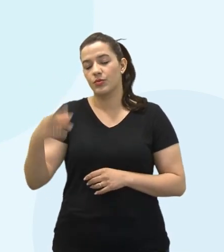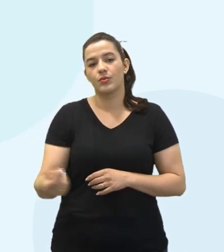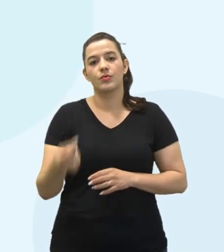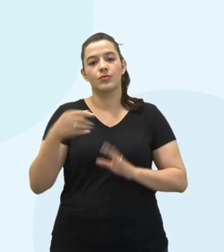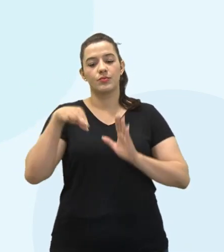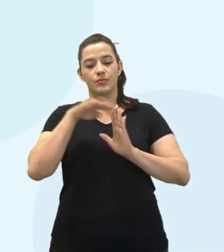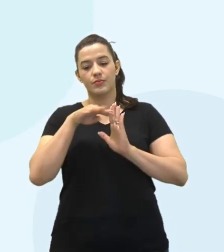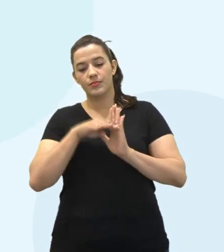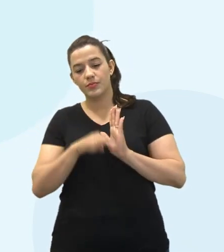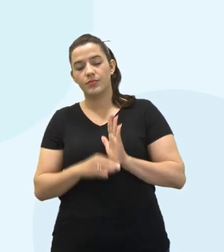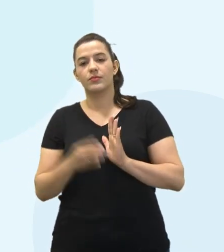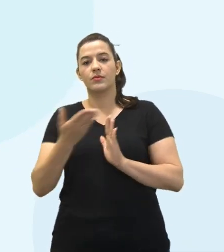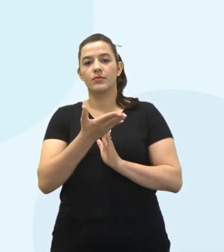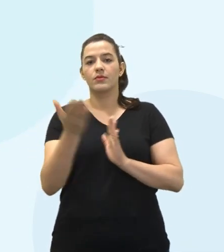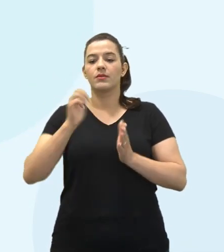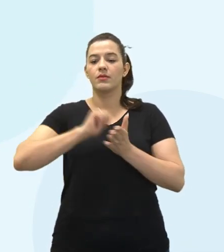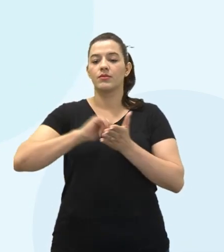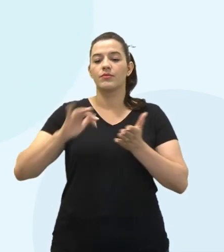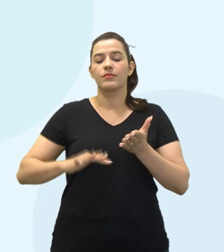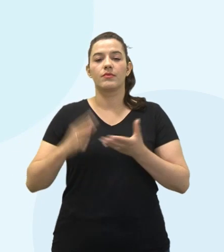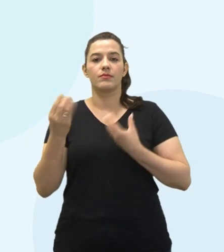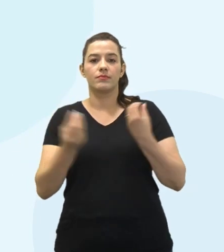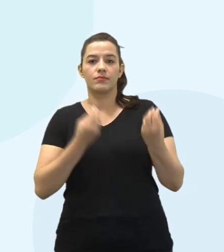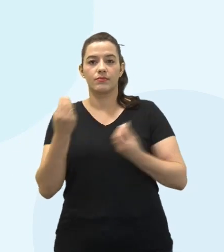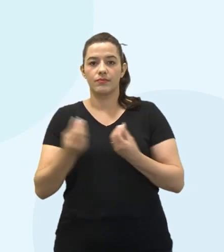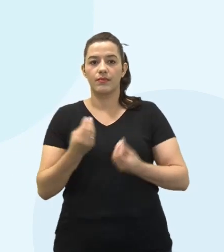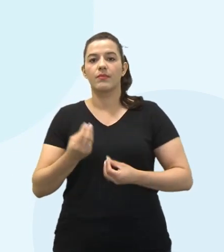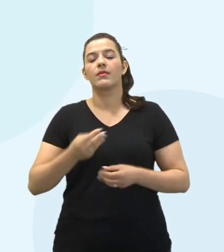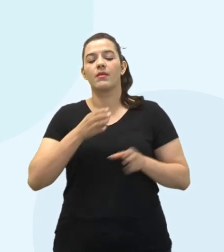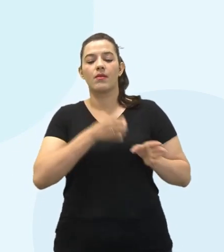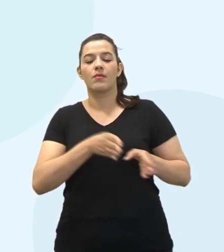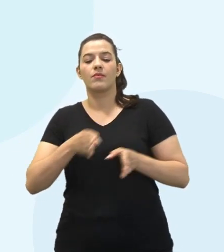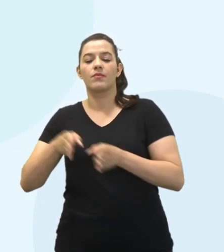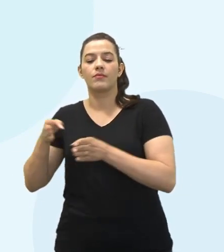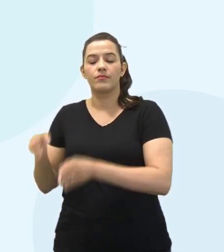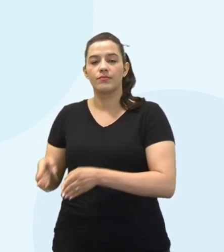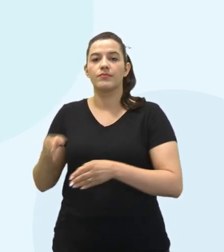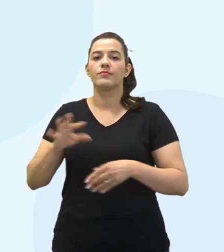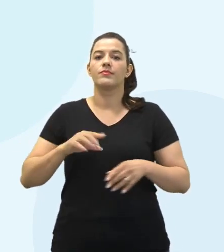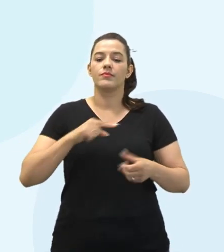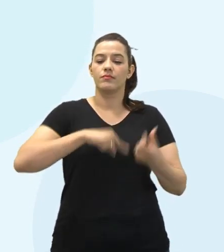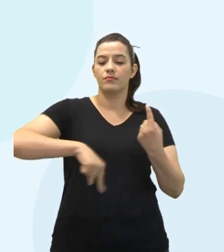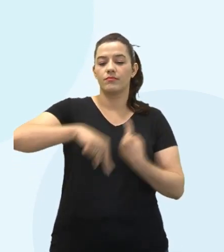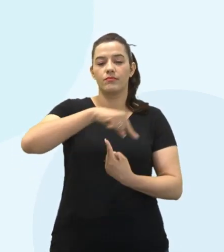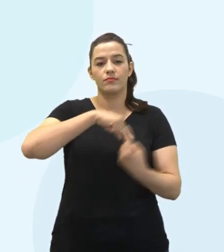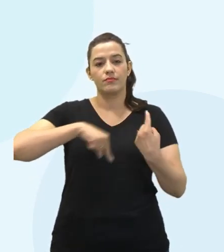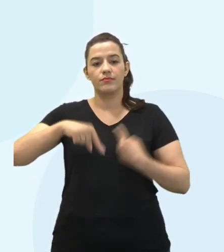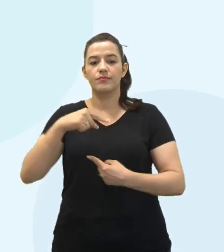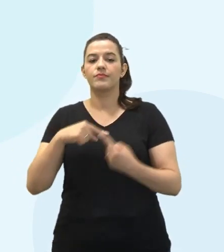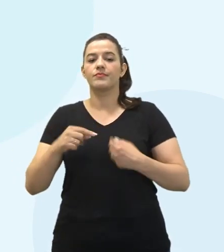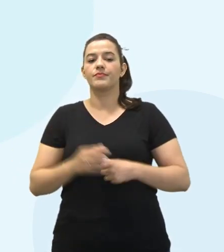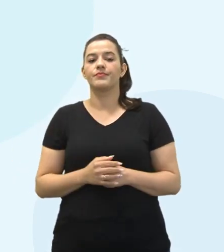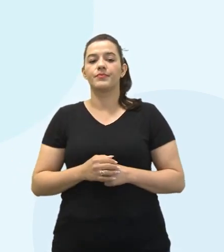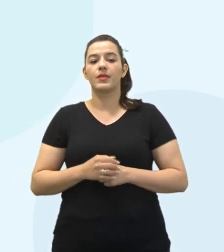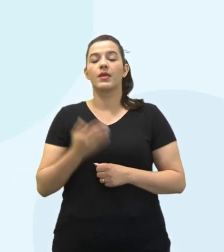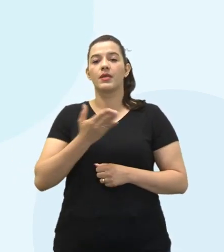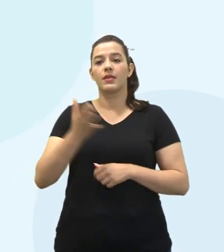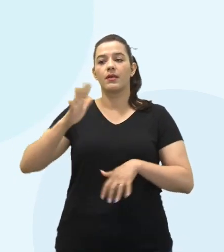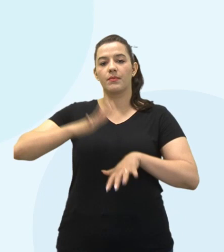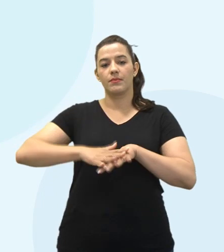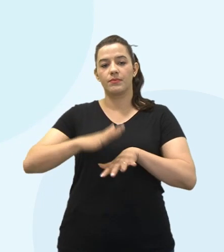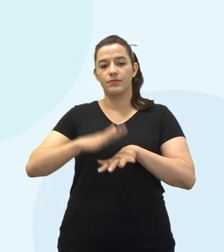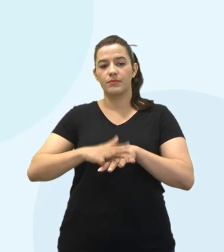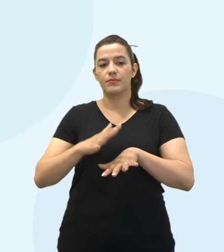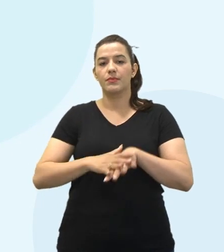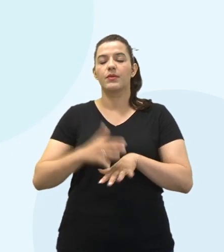encaminhamentos no direcionamento das atividades né que se organizam e vão se articulando né então para matemática